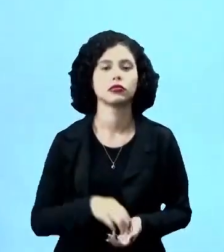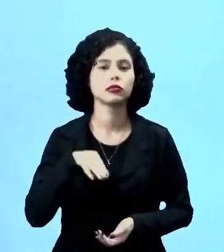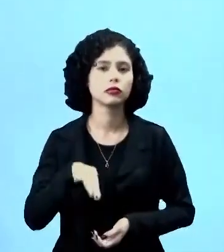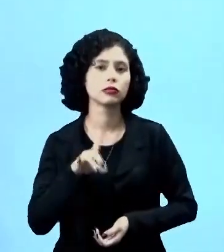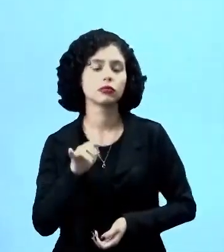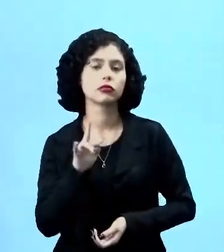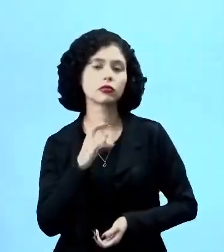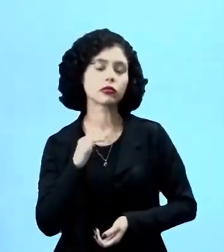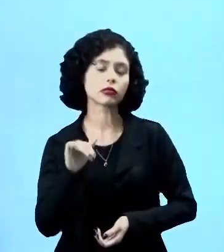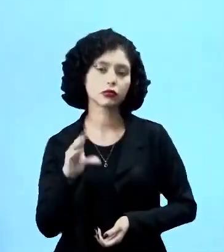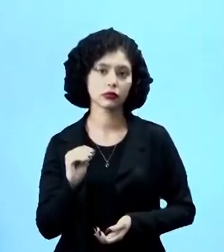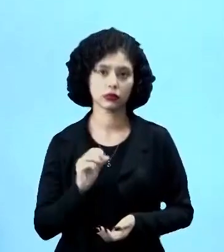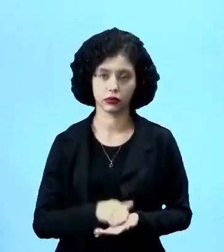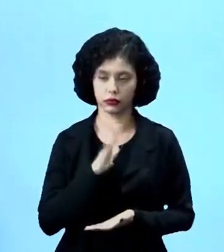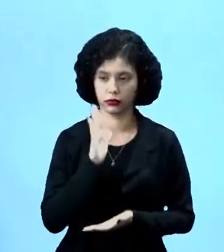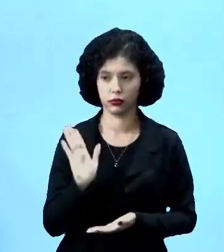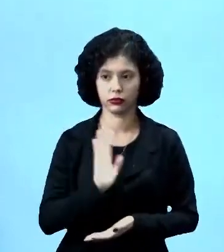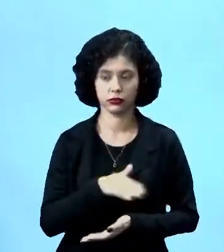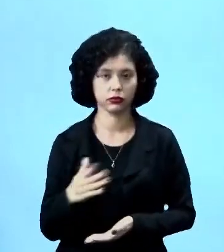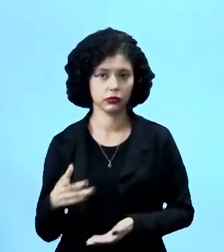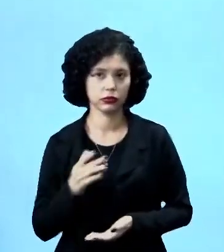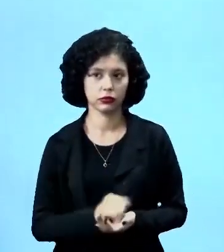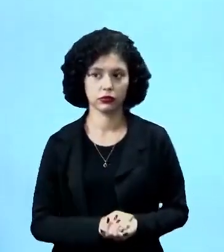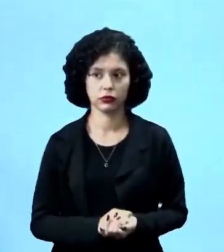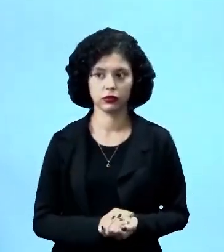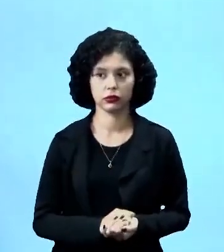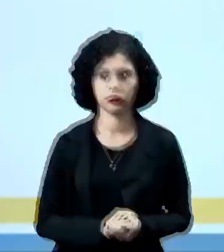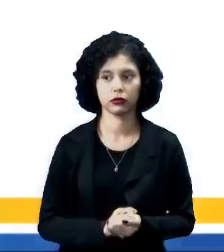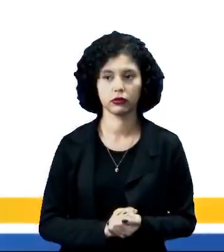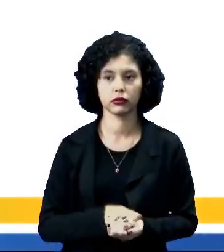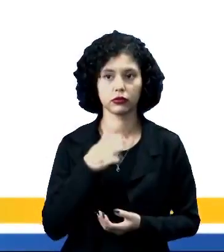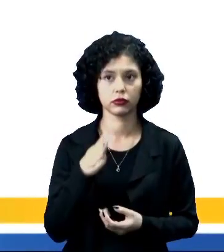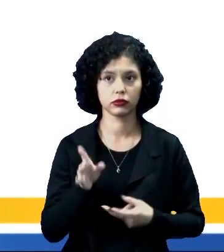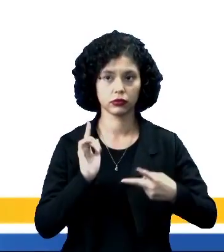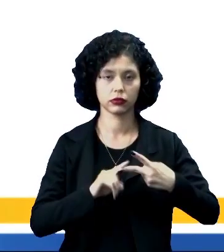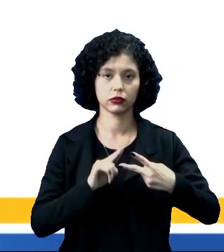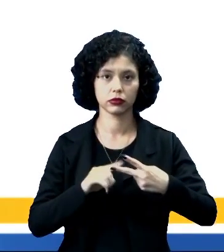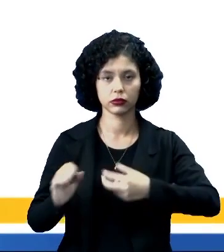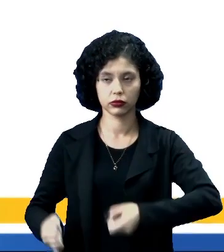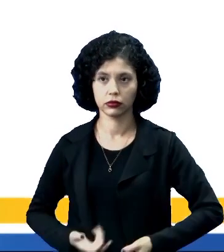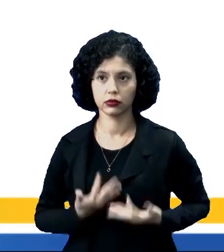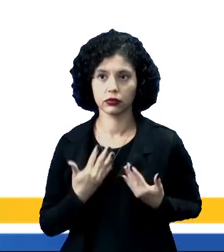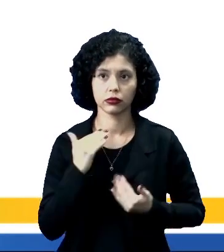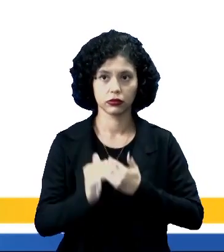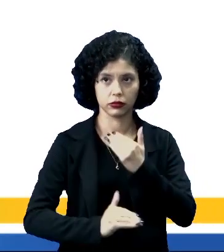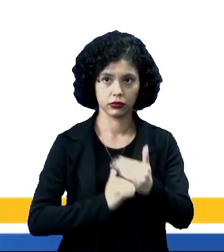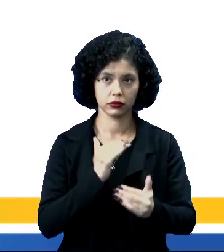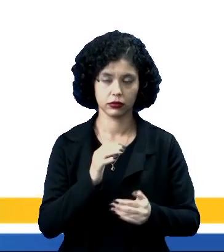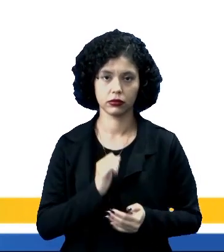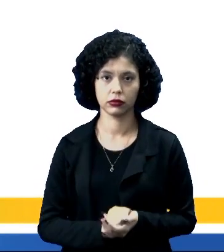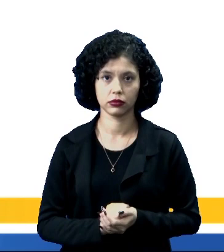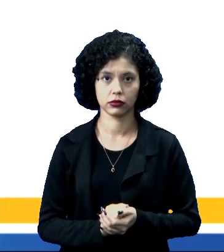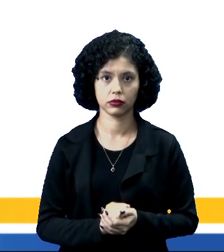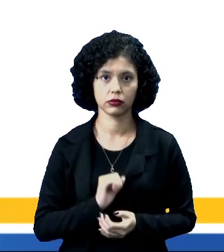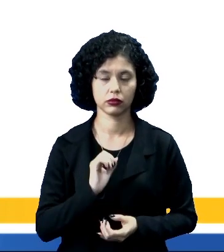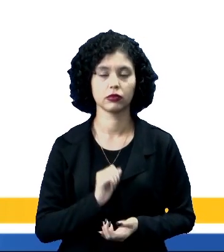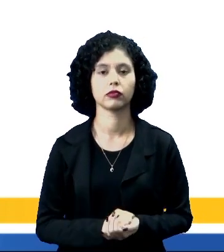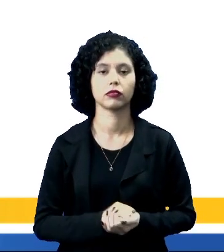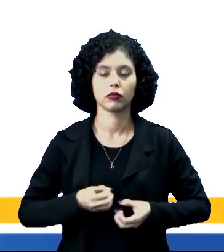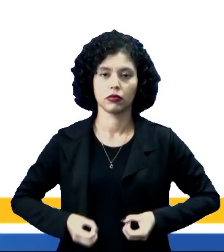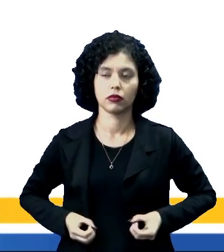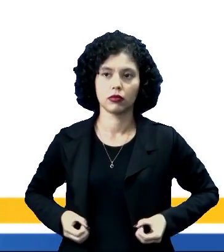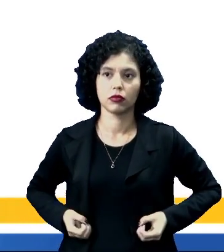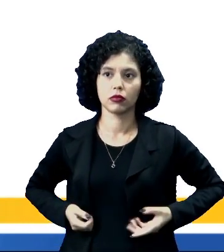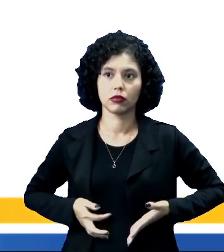amadurecimento já quando eu falo do luteinizante ele vai estimular o processo da ovulação e